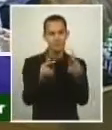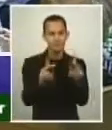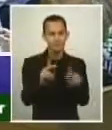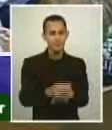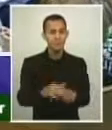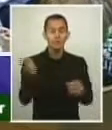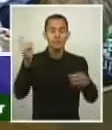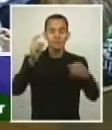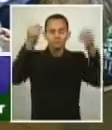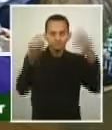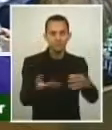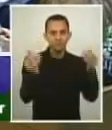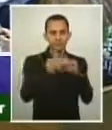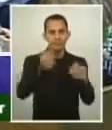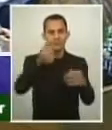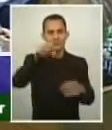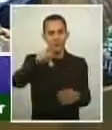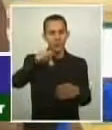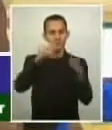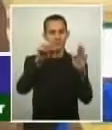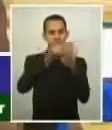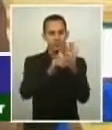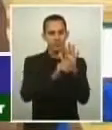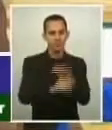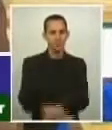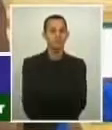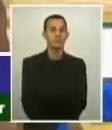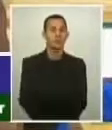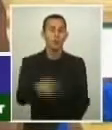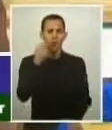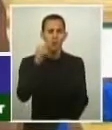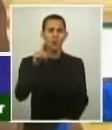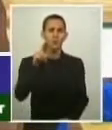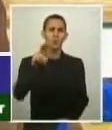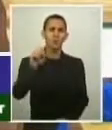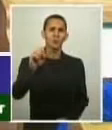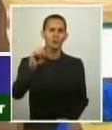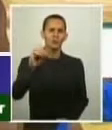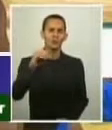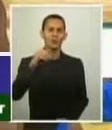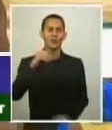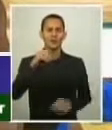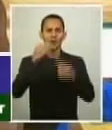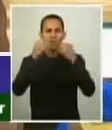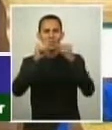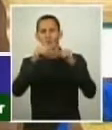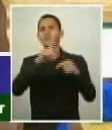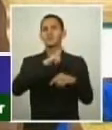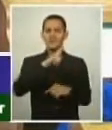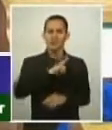Então vamos voltar aqui para o século 19 e o sol já havia feito uma crítica